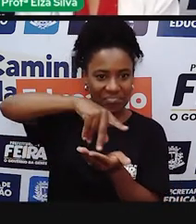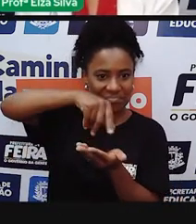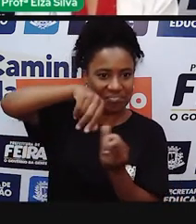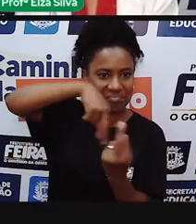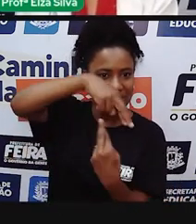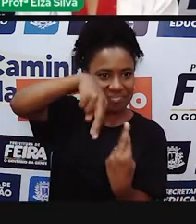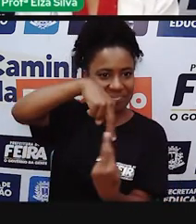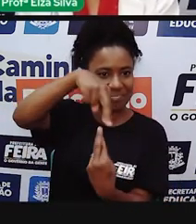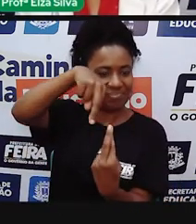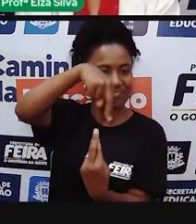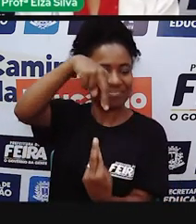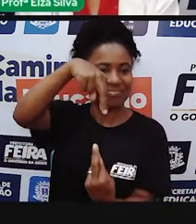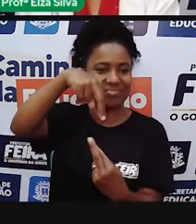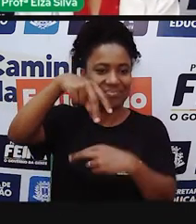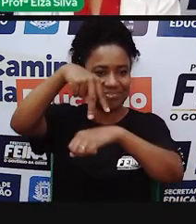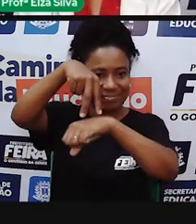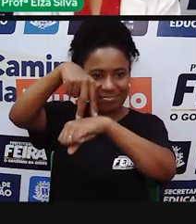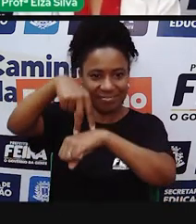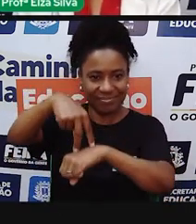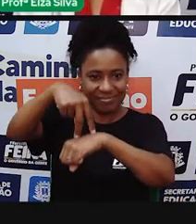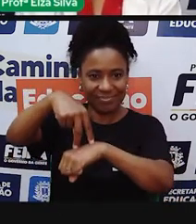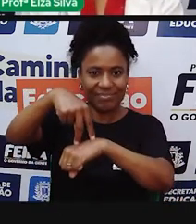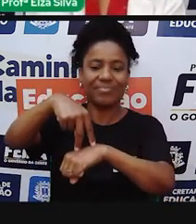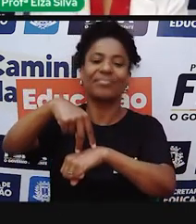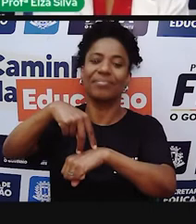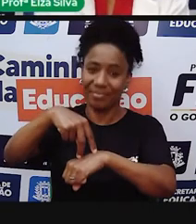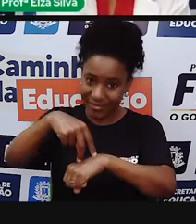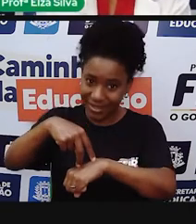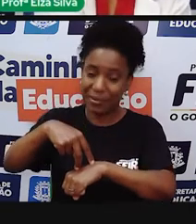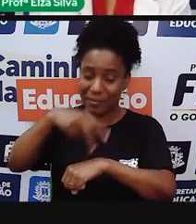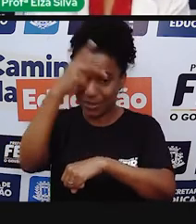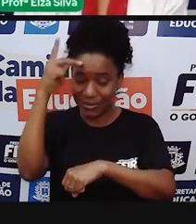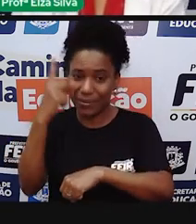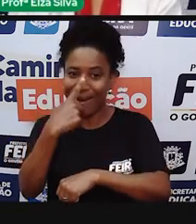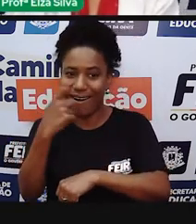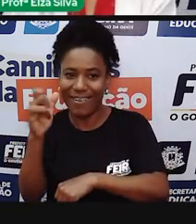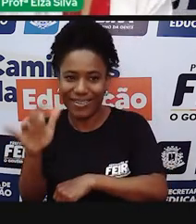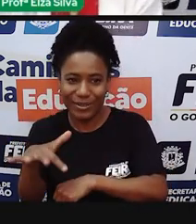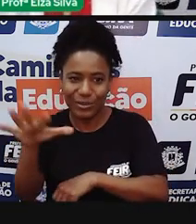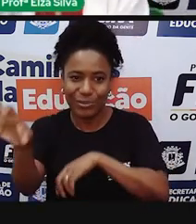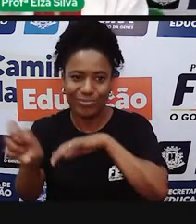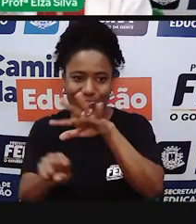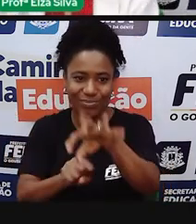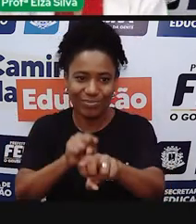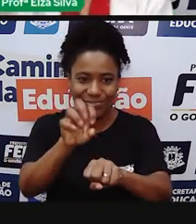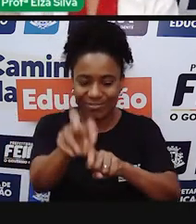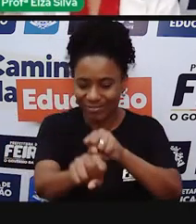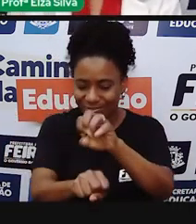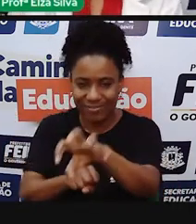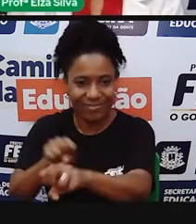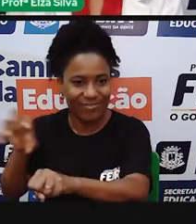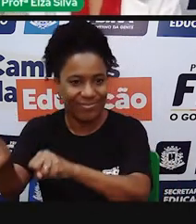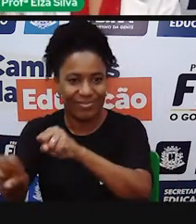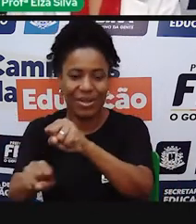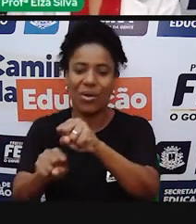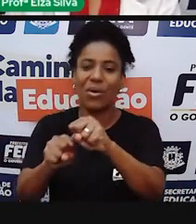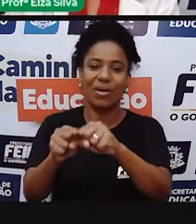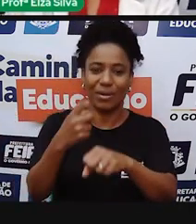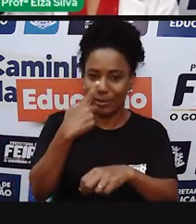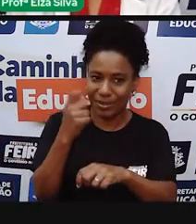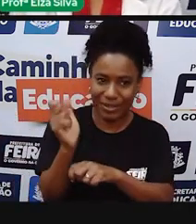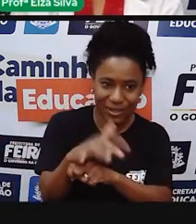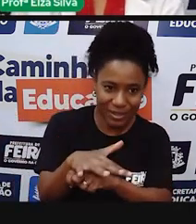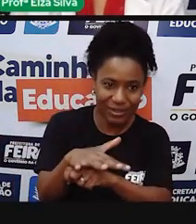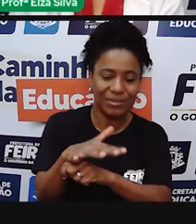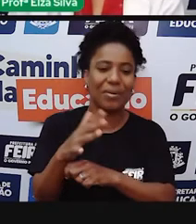com material reciclado, que foi coletado pela população. Materiais de coleta de resíduos marinhos,